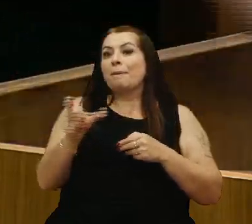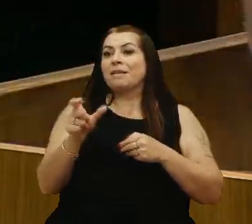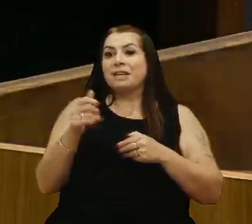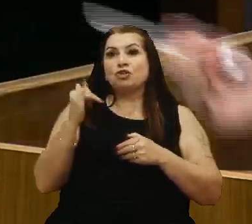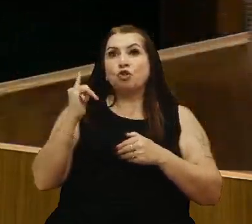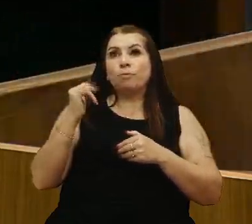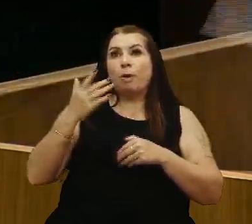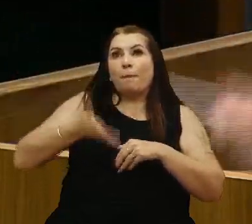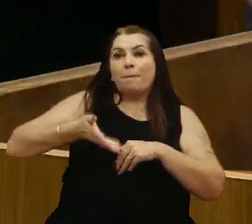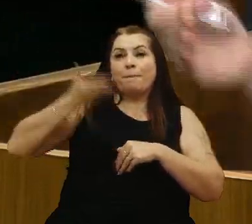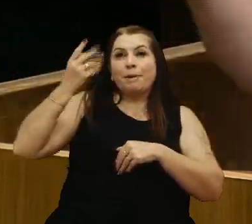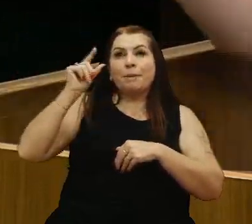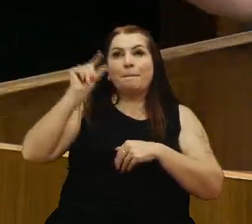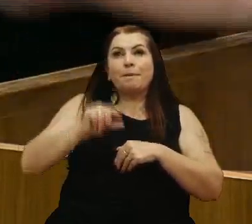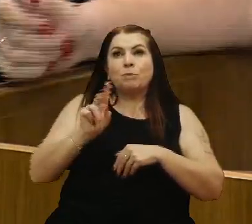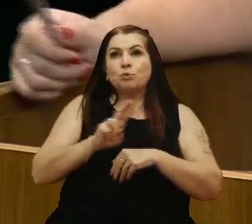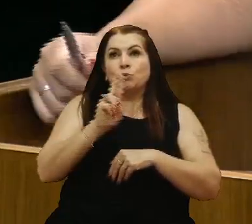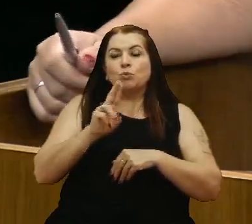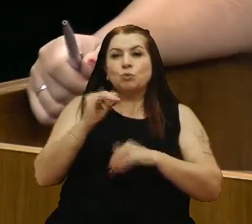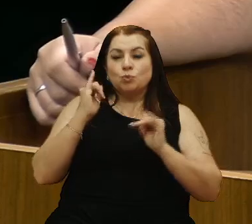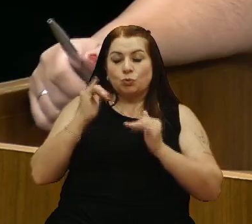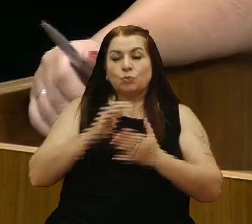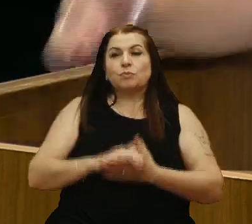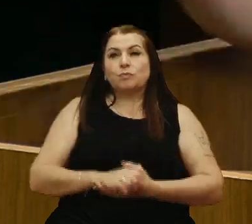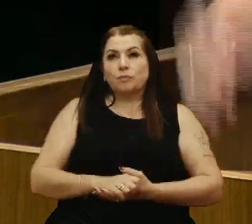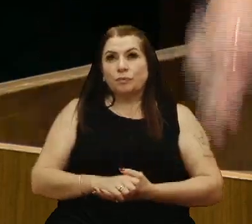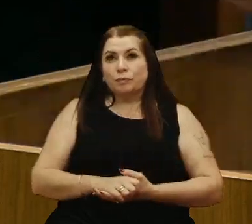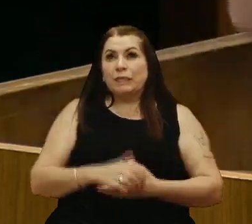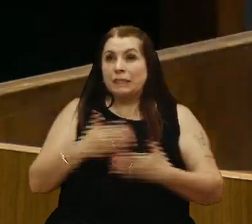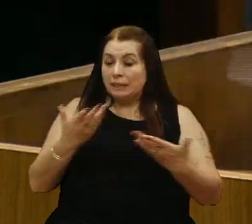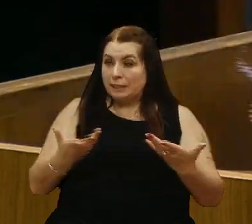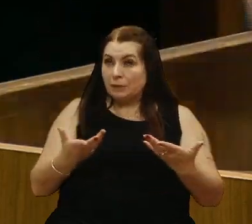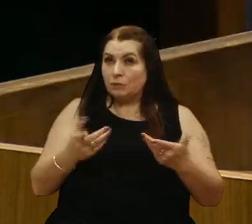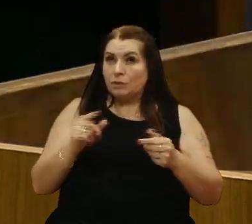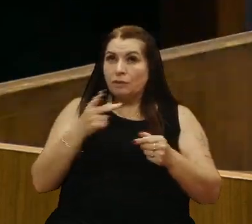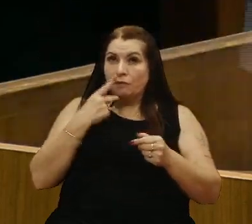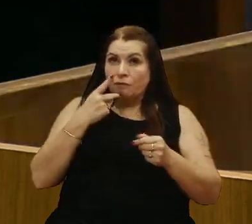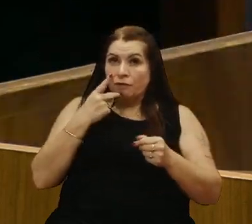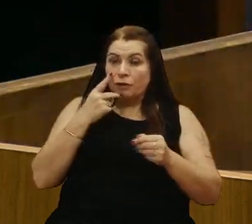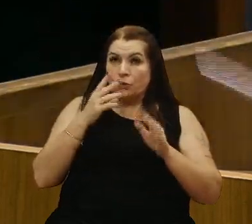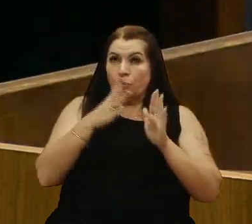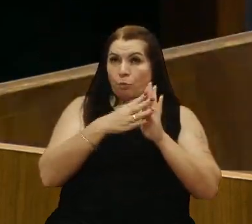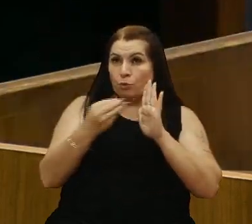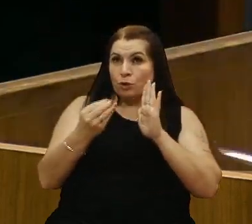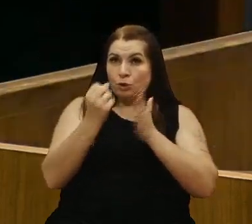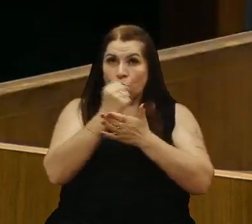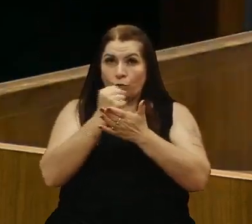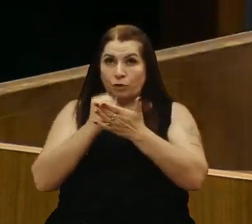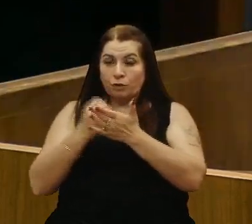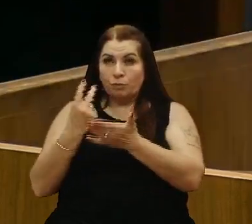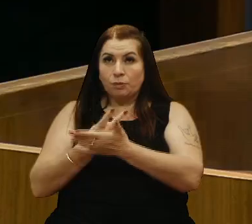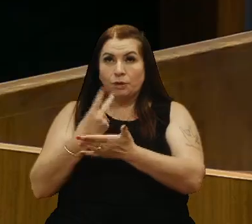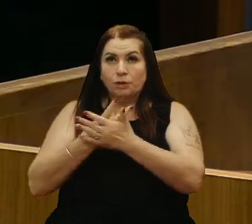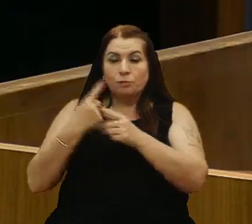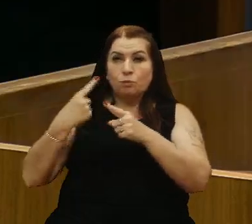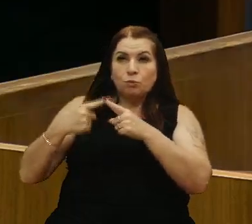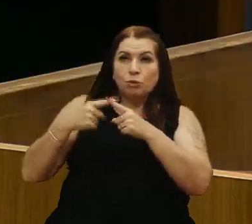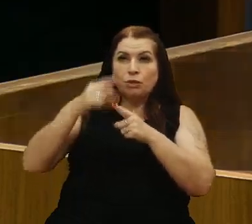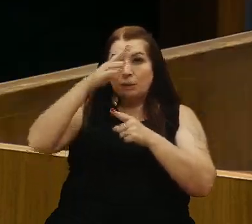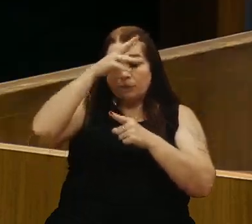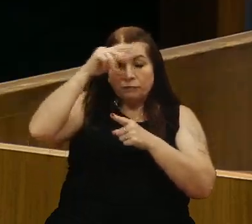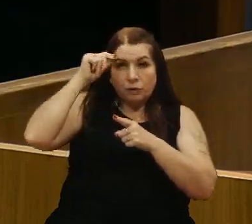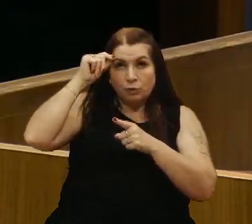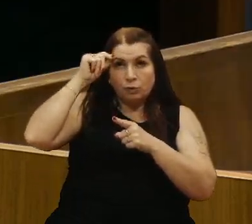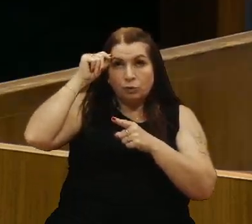mais, porque é menos passageiro dentro dos ônibus. Então, se a gente está falando que é o modelo de contrato que está errado, por que a